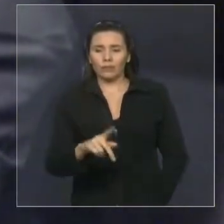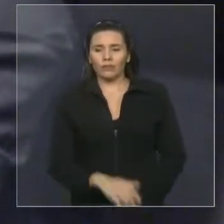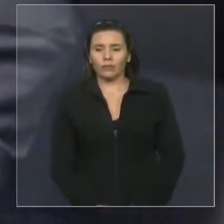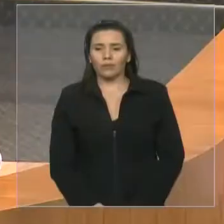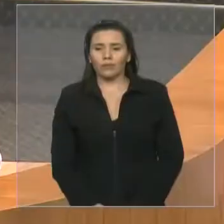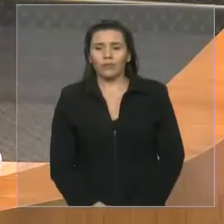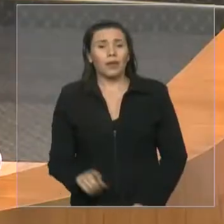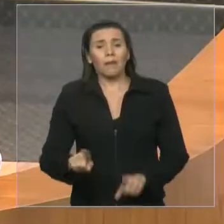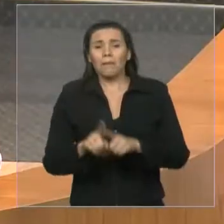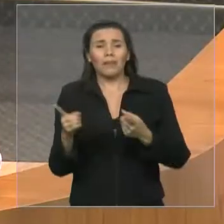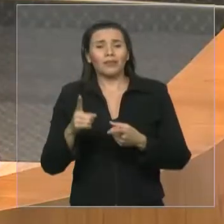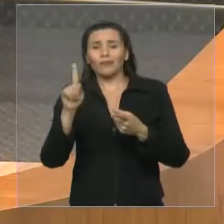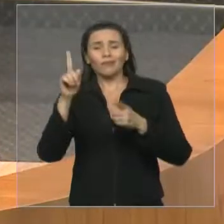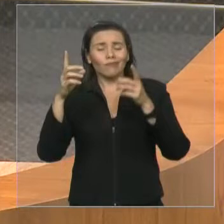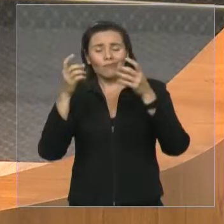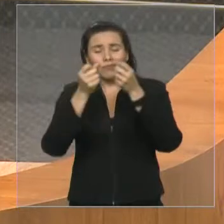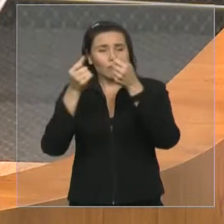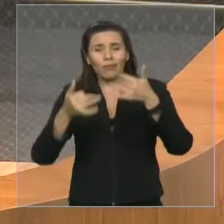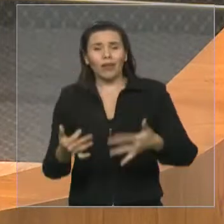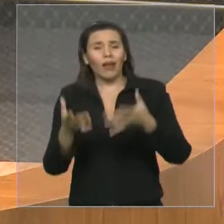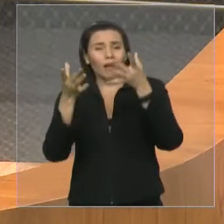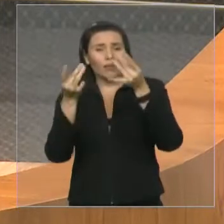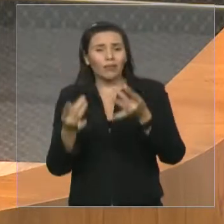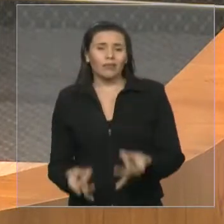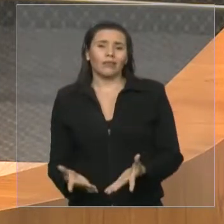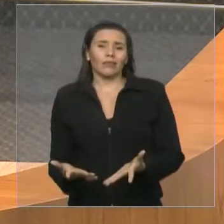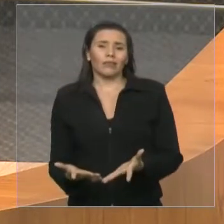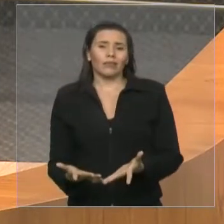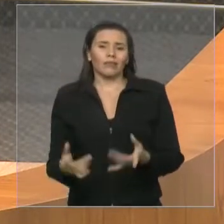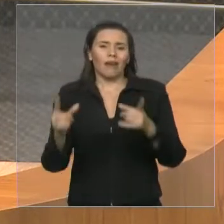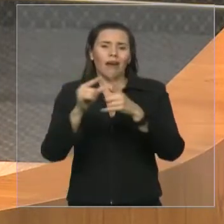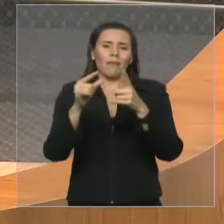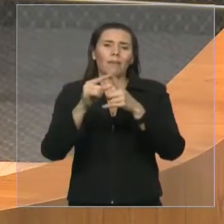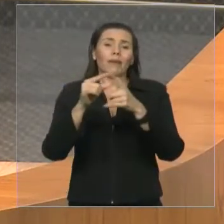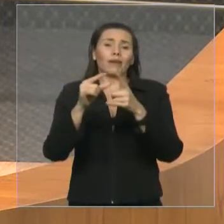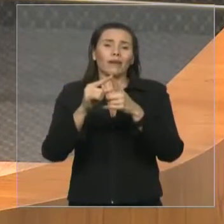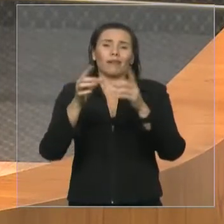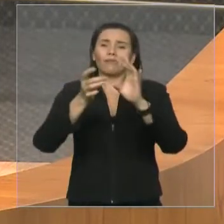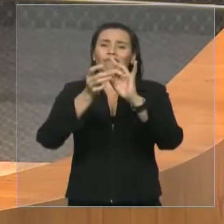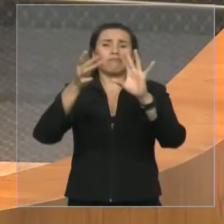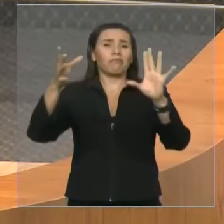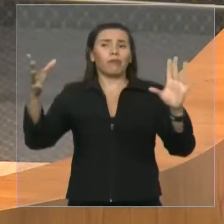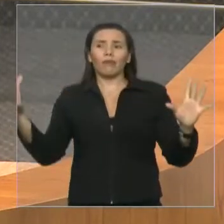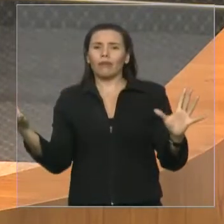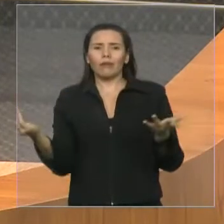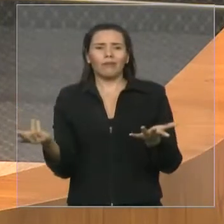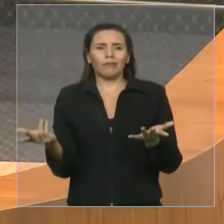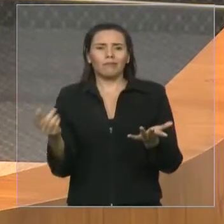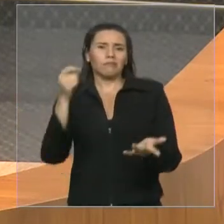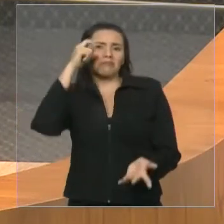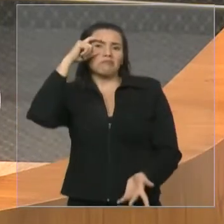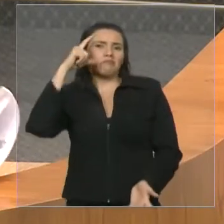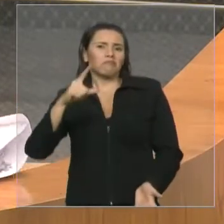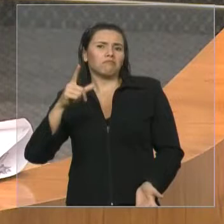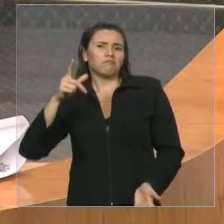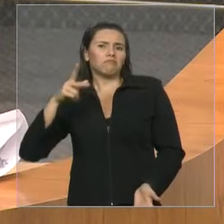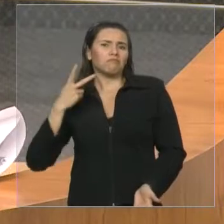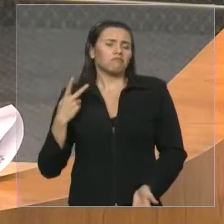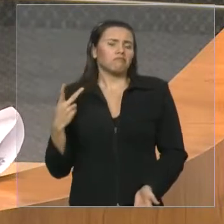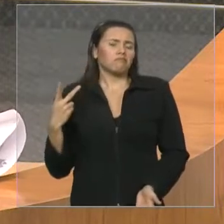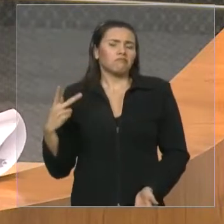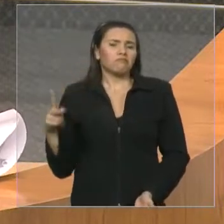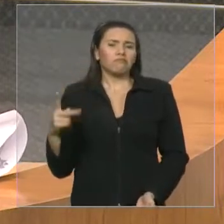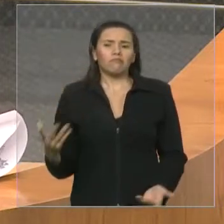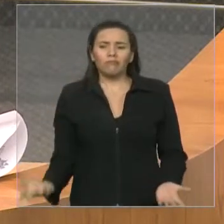deputado César. Não está dizendo. Imagine que o Isso porto... aqui, ó, nós vamos aprovar aqui uma indecência. Então, se furtando aqui, tem dois objetivos.